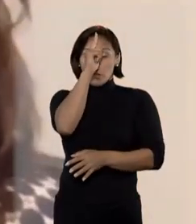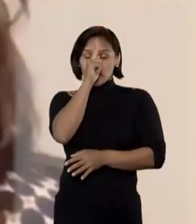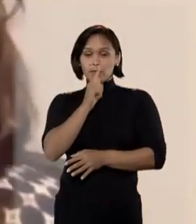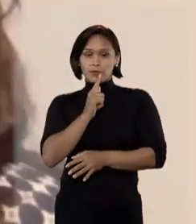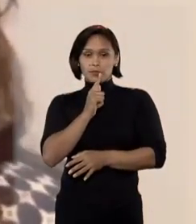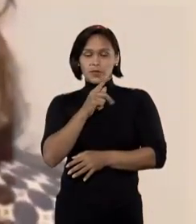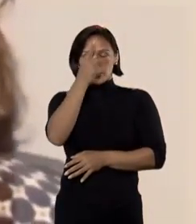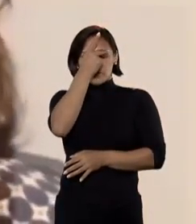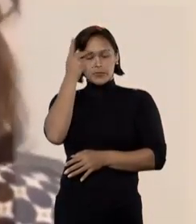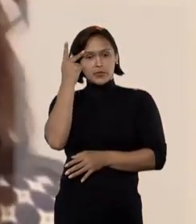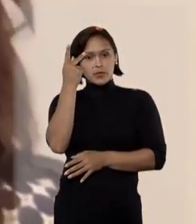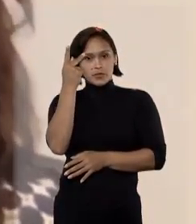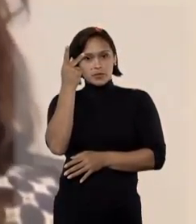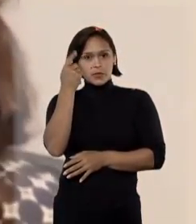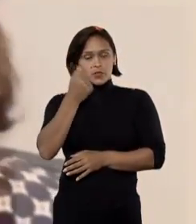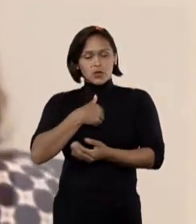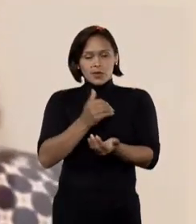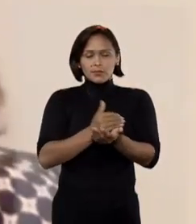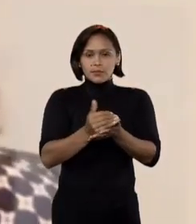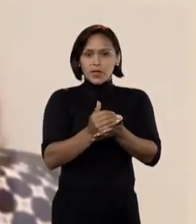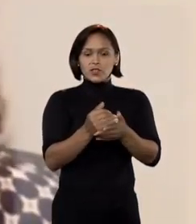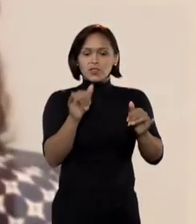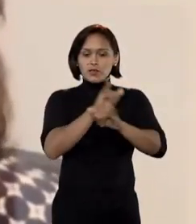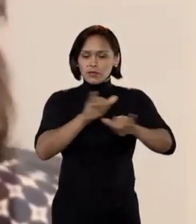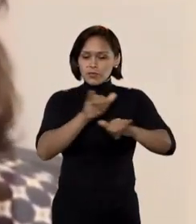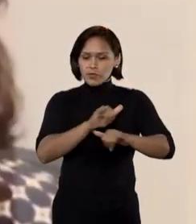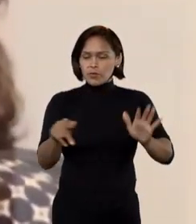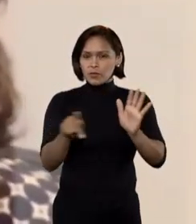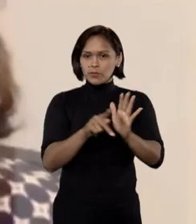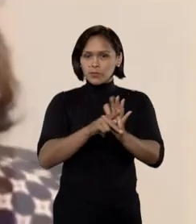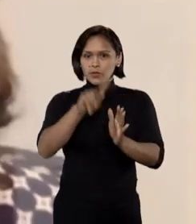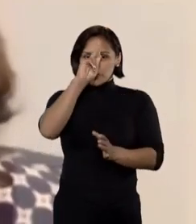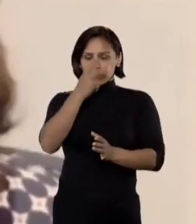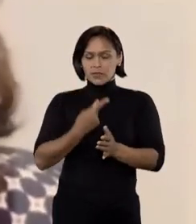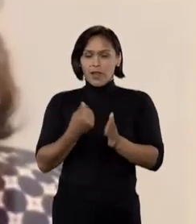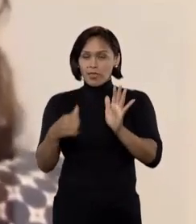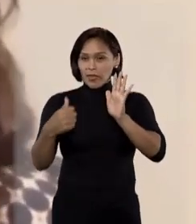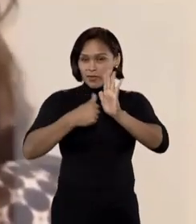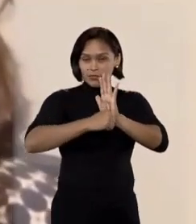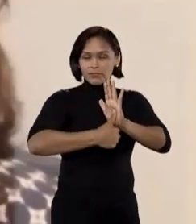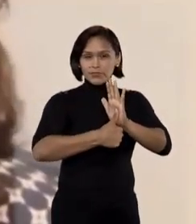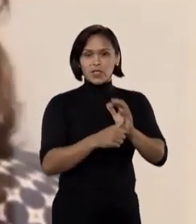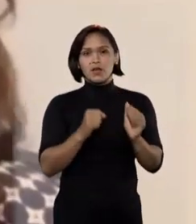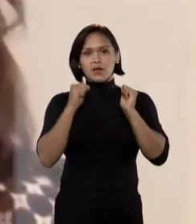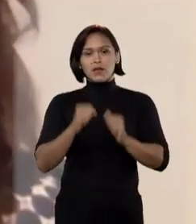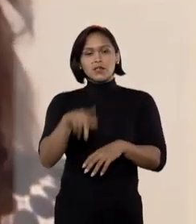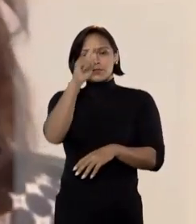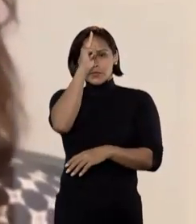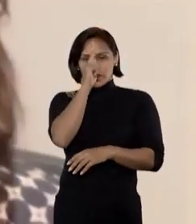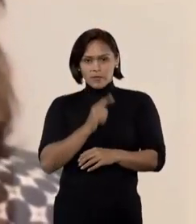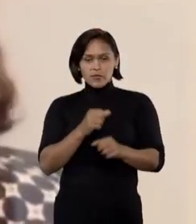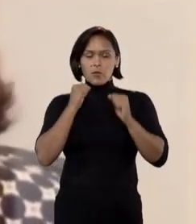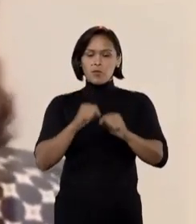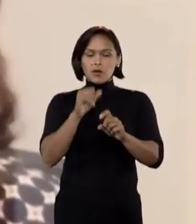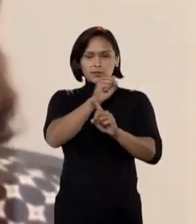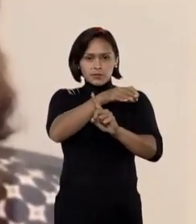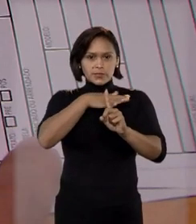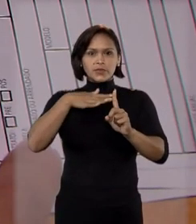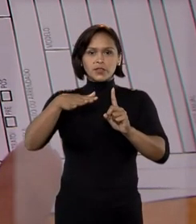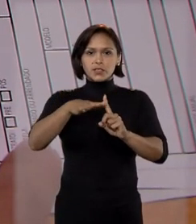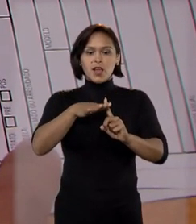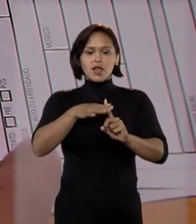perfil dessa pessoa, a partir desses dados pessoais dela, esse perfil ele pode ser utilizado na